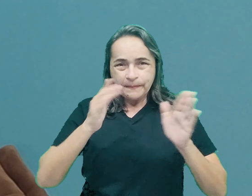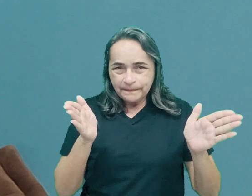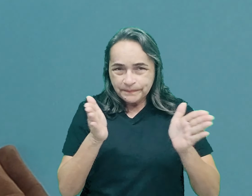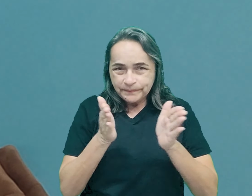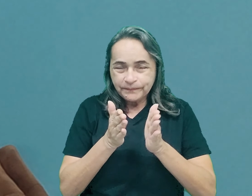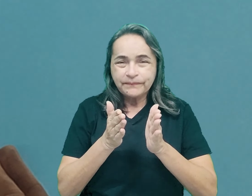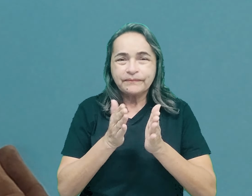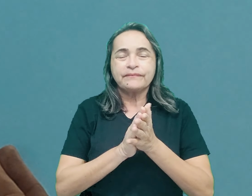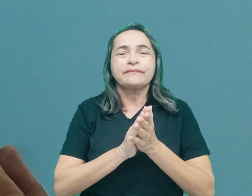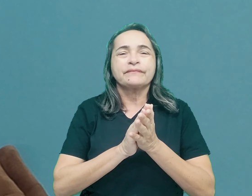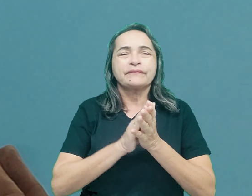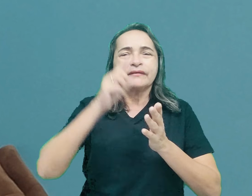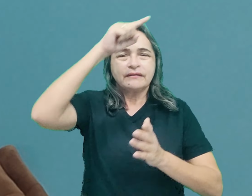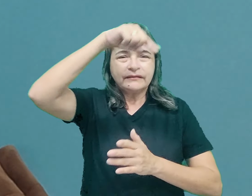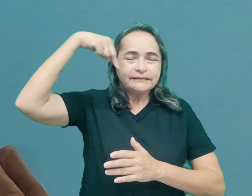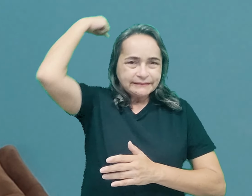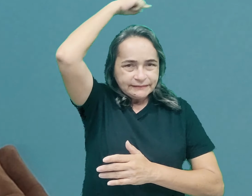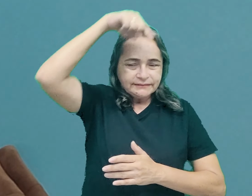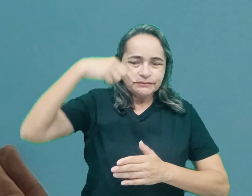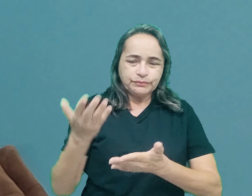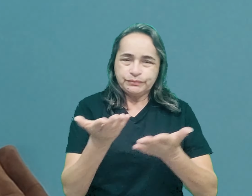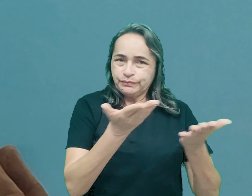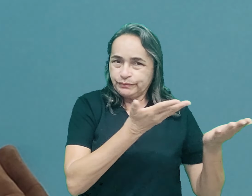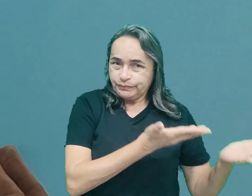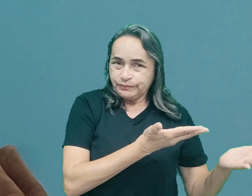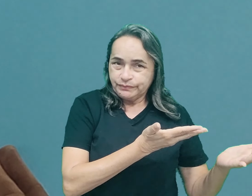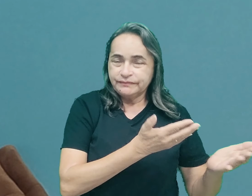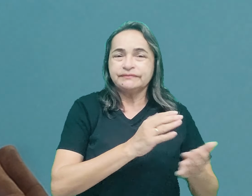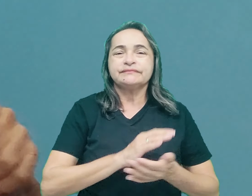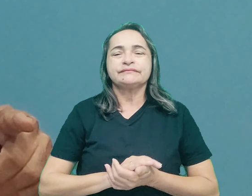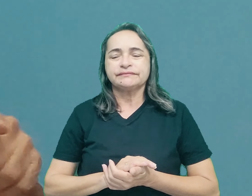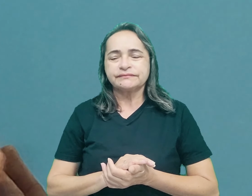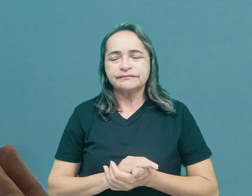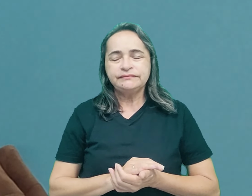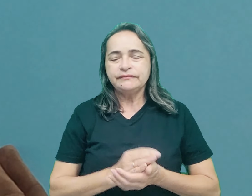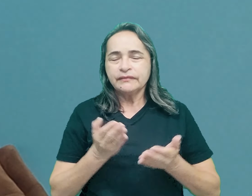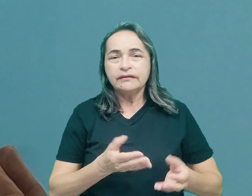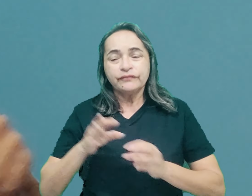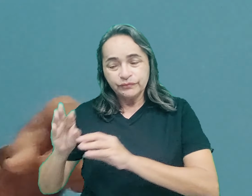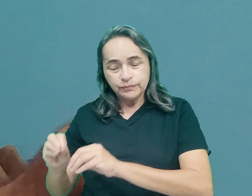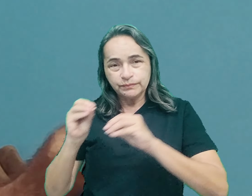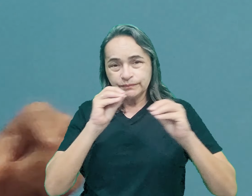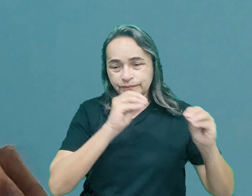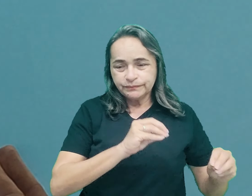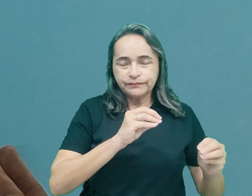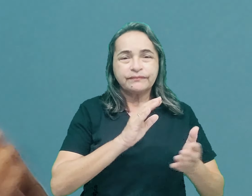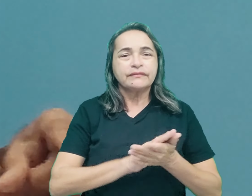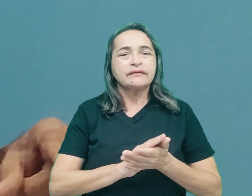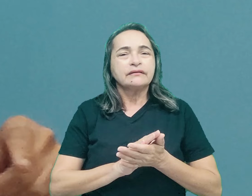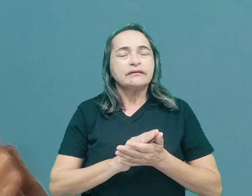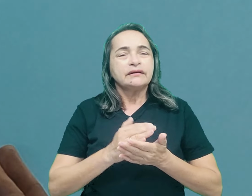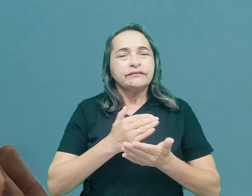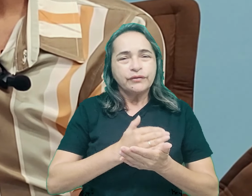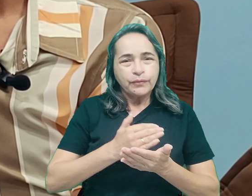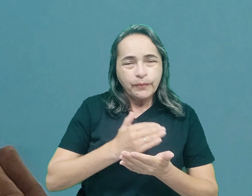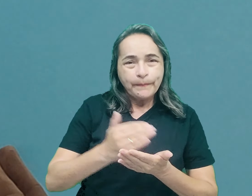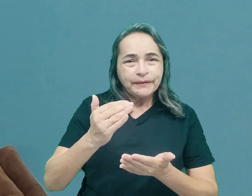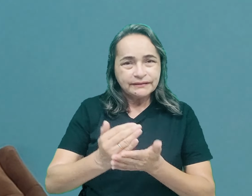Cruzeiro da Girilândia, foi transferida dali quando houve a abertura para passar aquele calçamento em frente ao